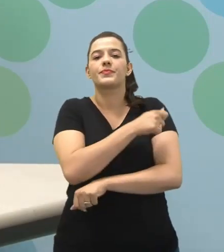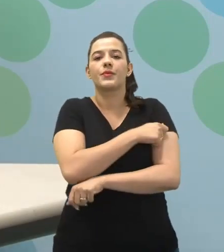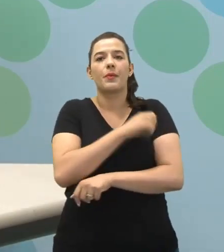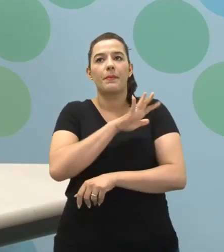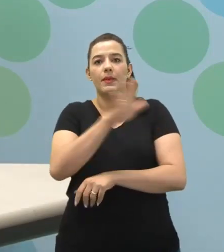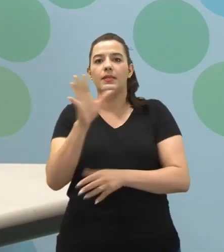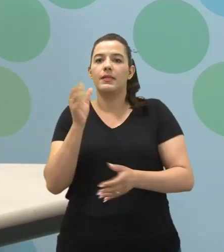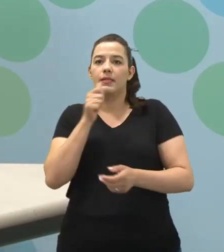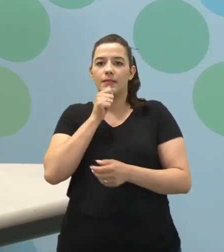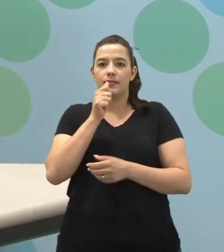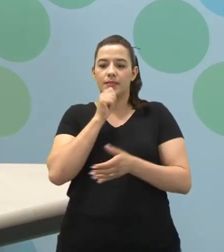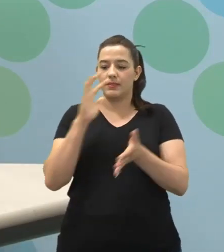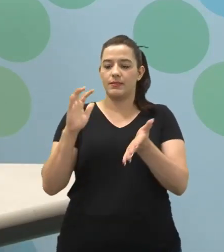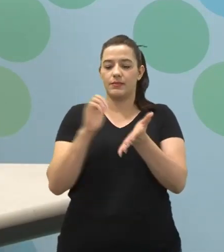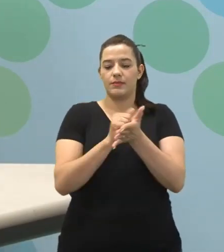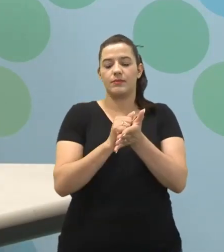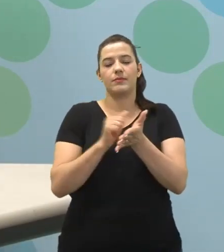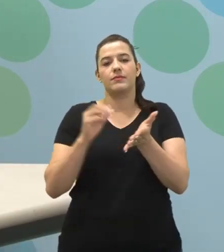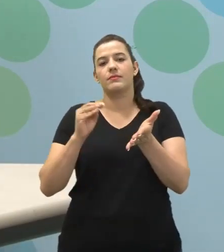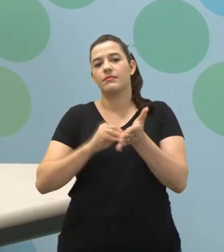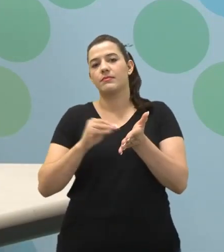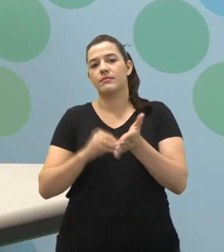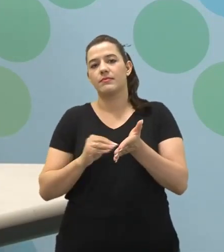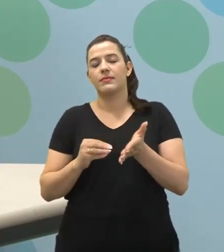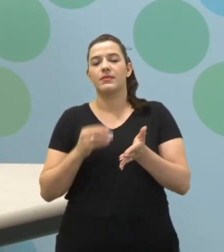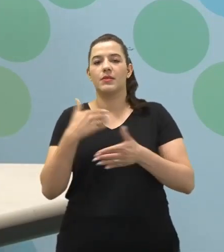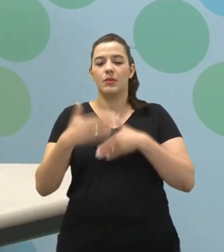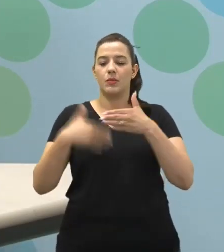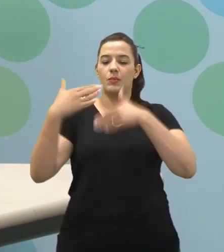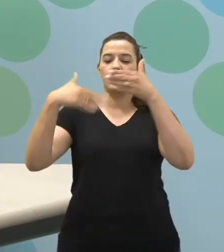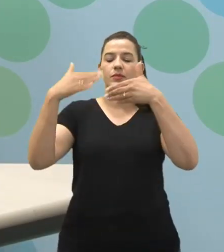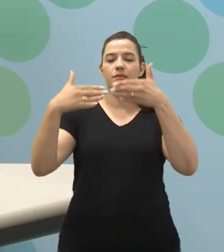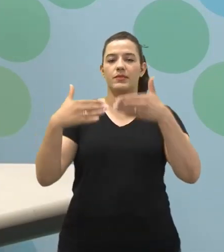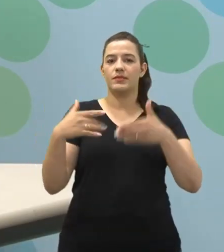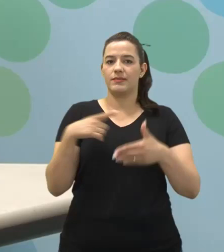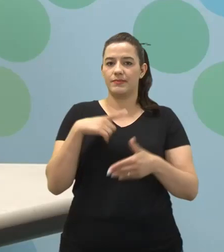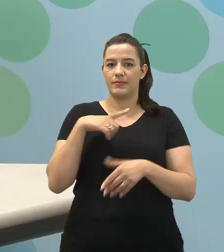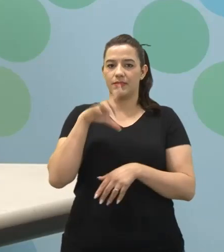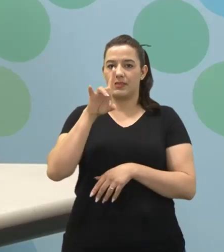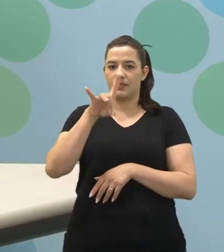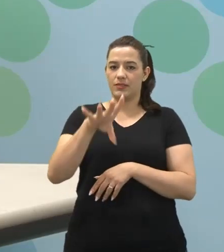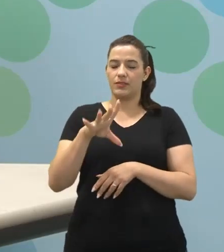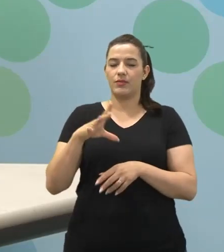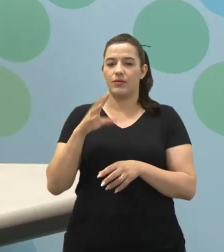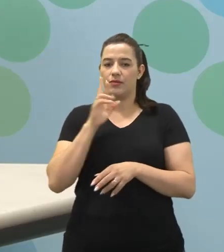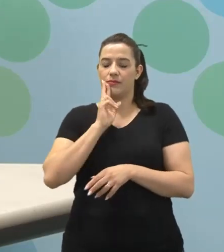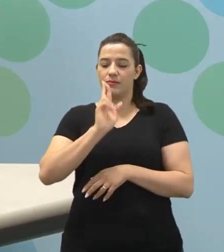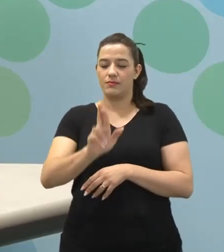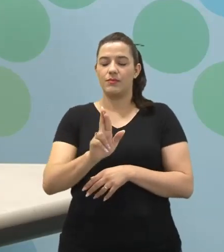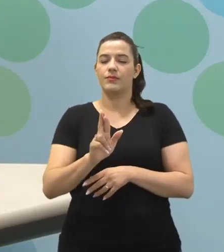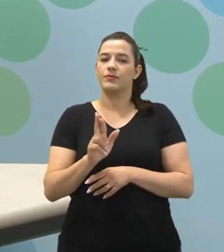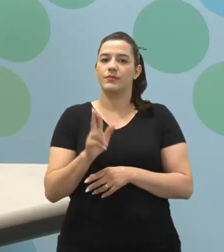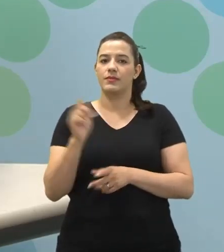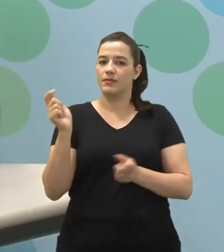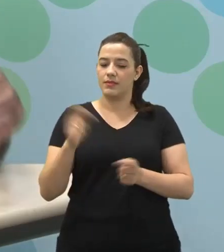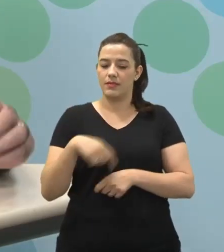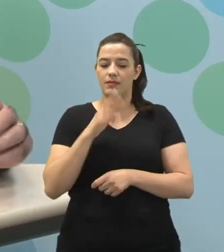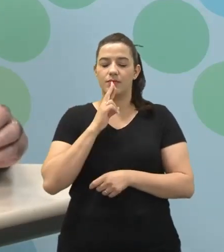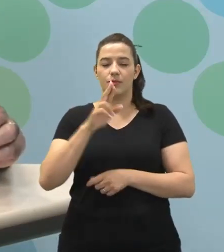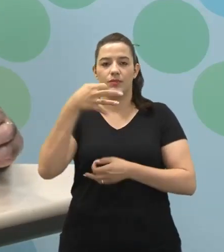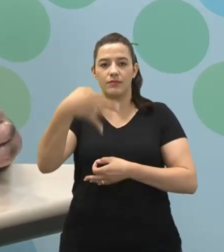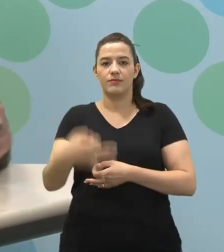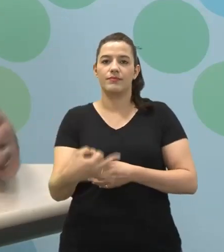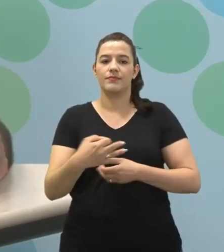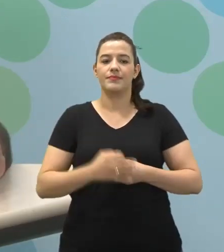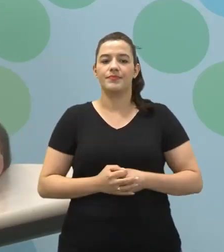Ele seguiu todo um processo um desenvolvimento mas ele apenas registrou a a resposta estava correta né